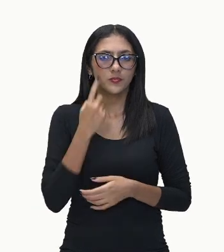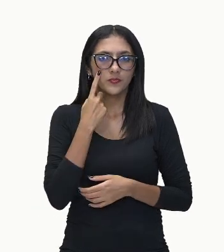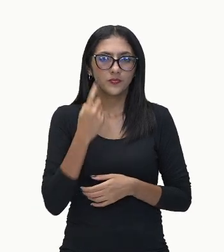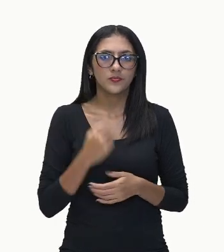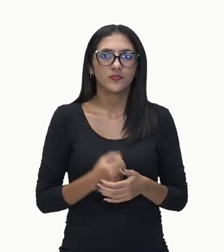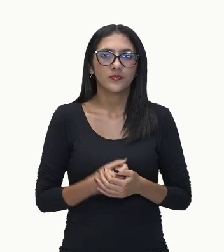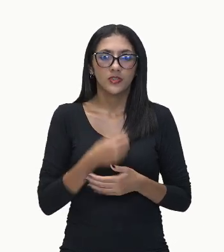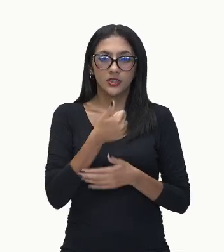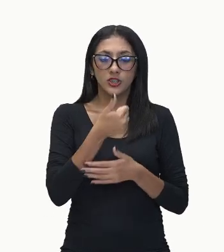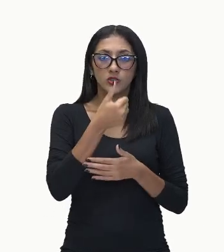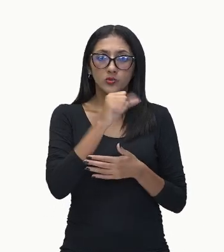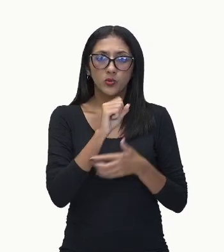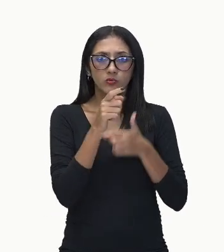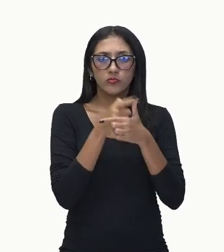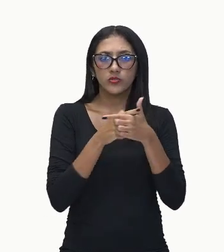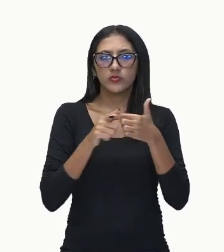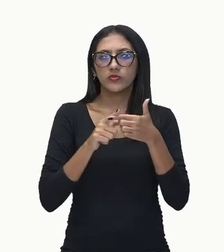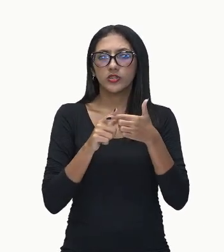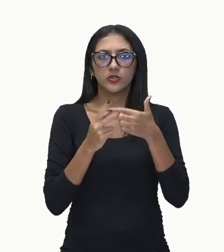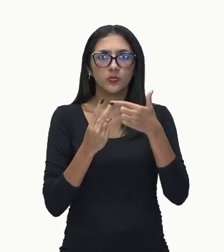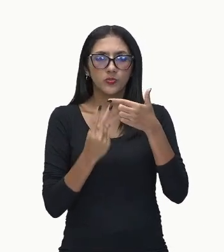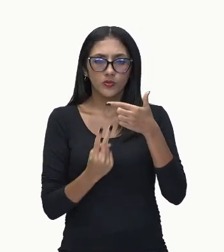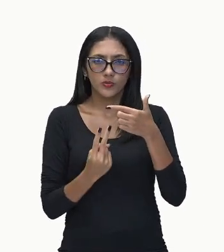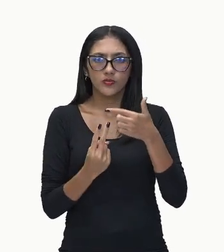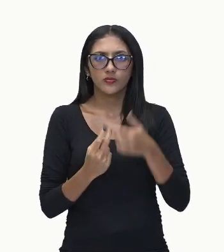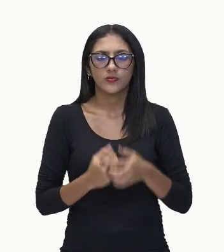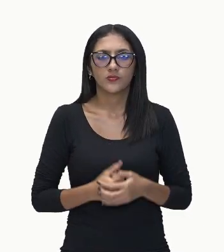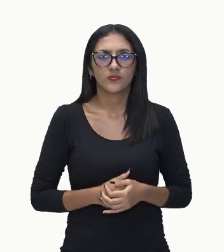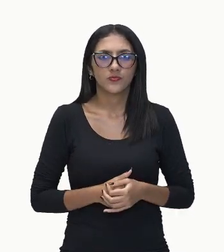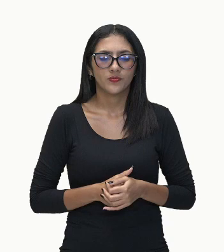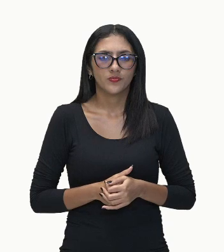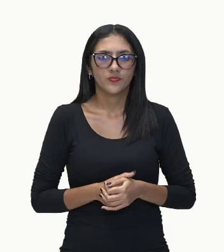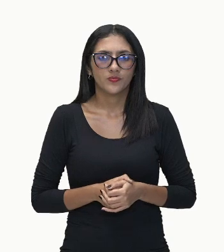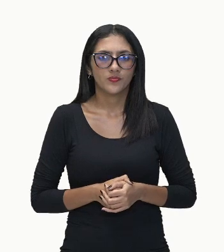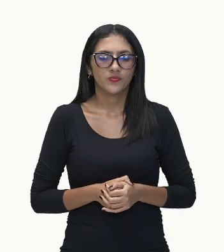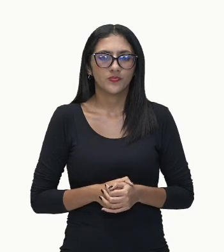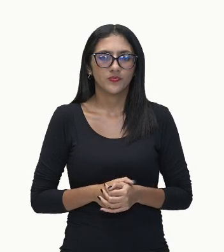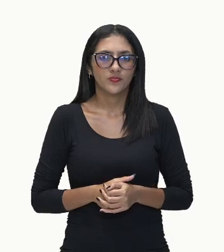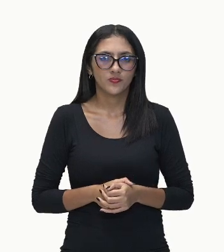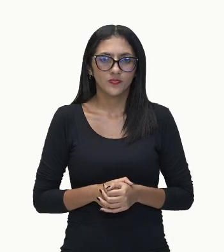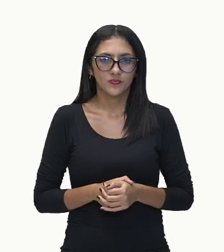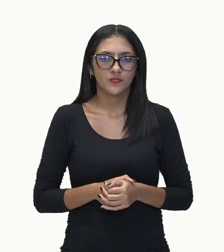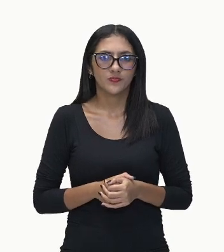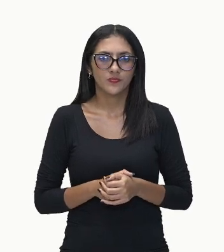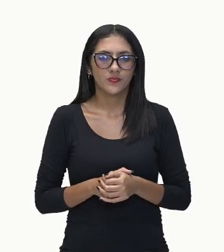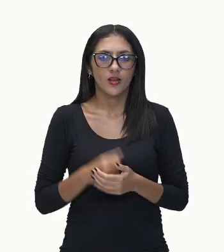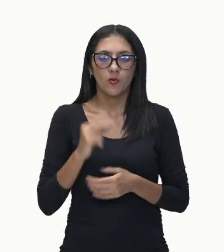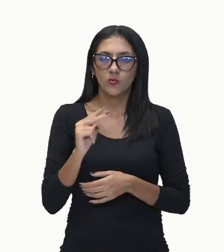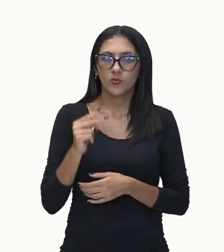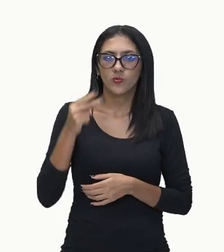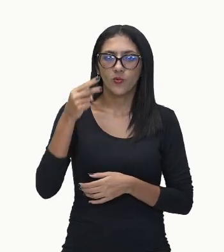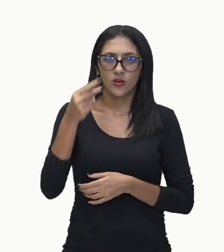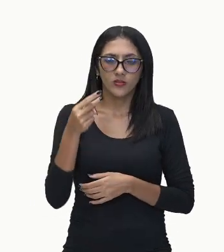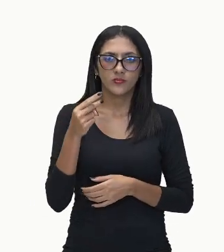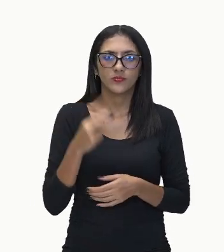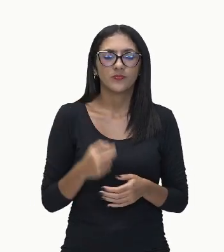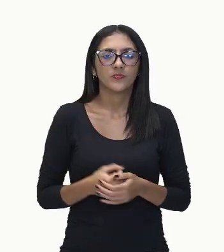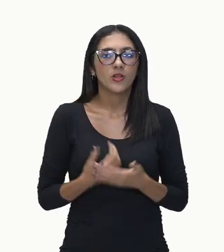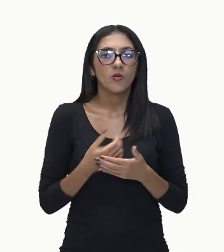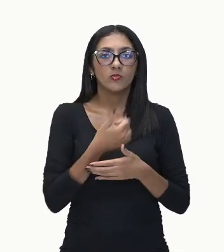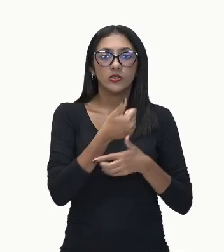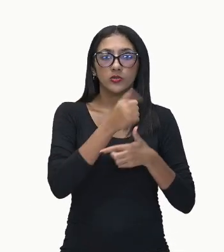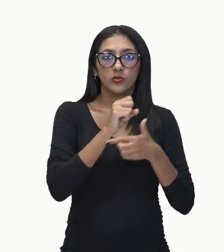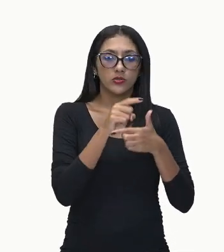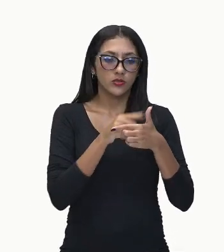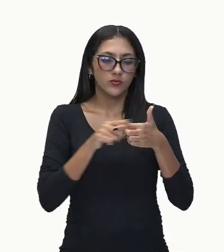18 dividido por 2 beleza elevado ao quadrado 18 di por